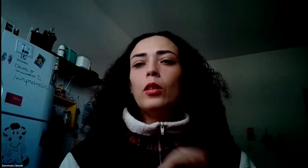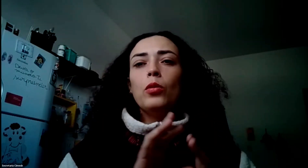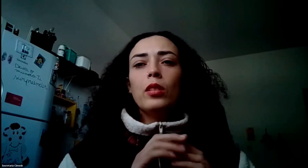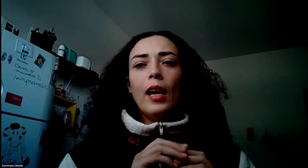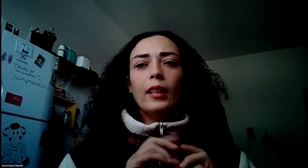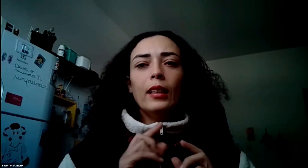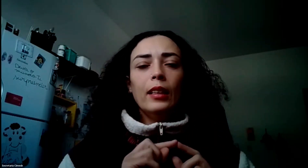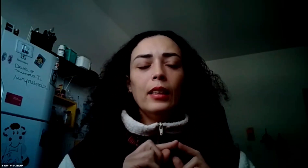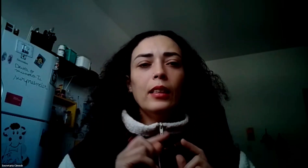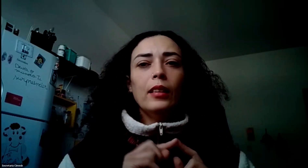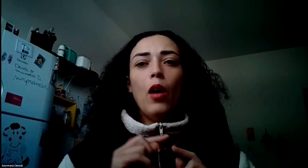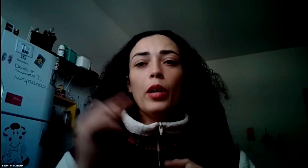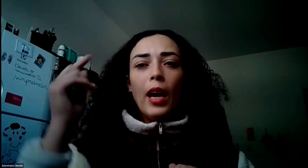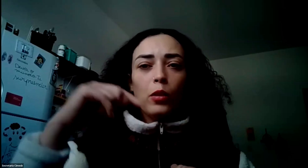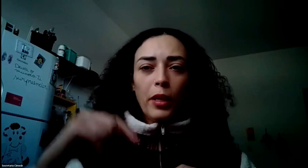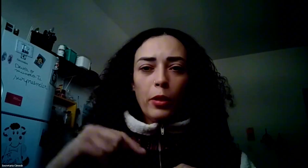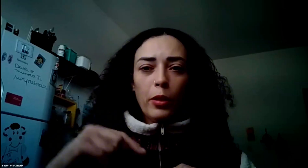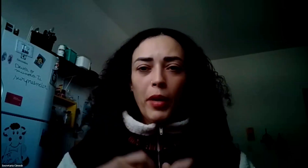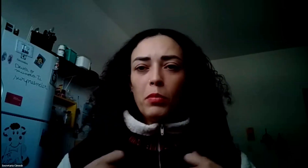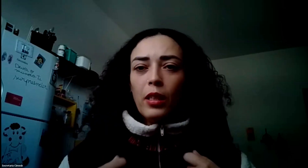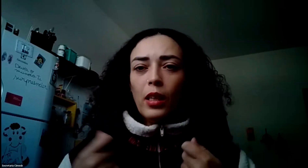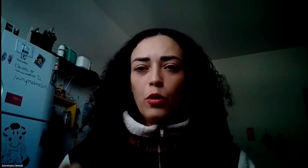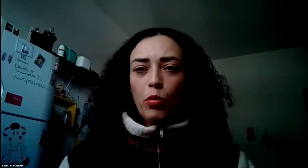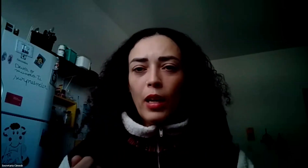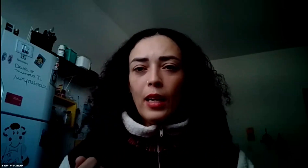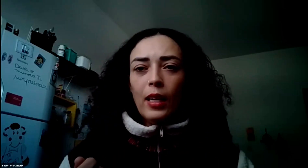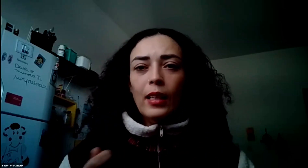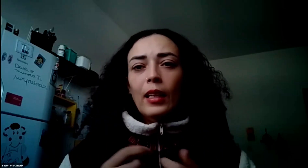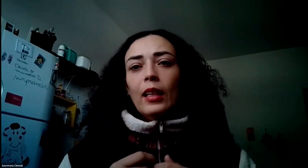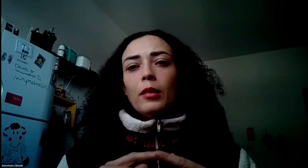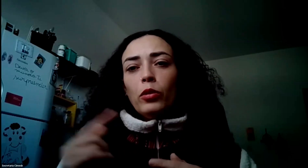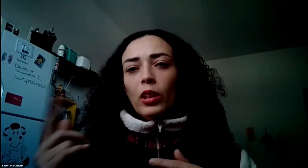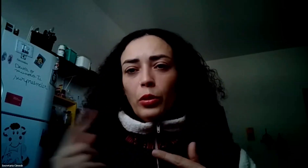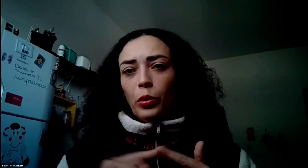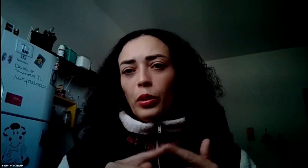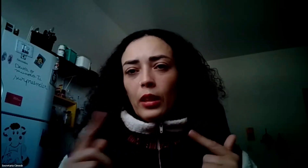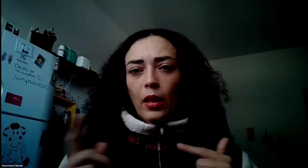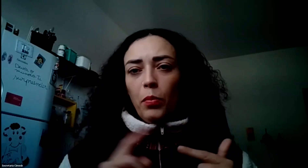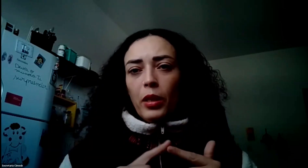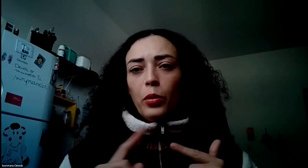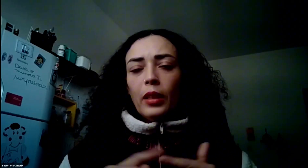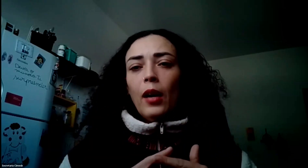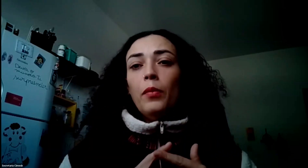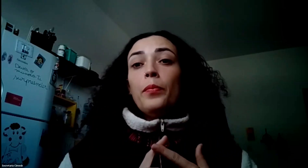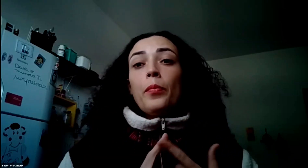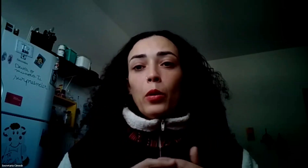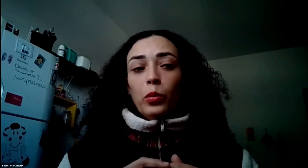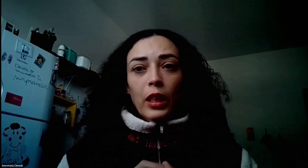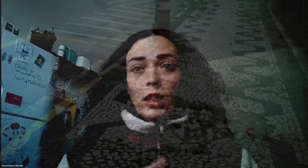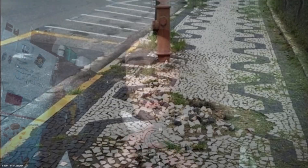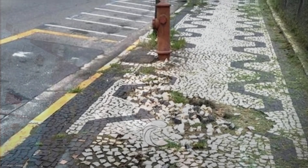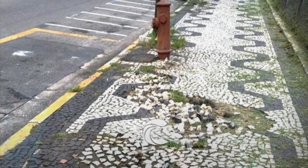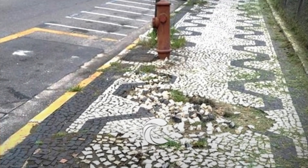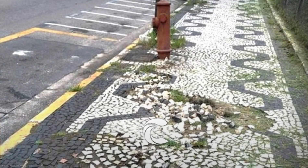metrô, ele consegue alguém do metrô mesmo que ajuda ele nas baldeações até o metrô e tal,